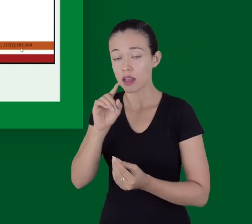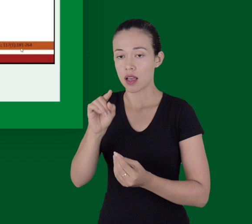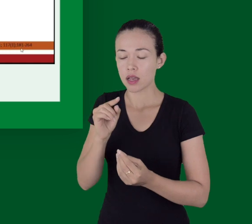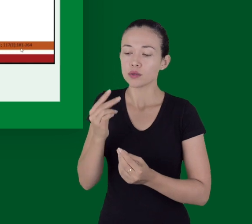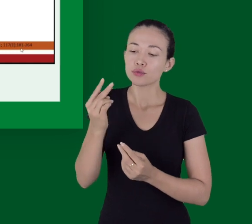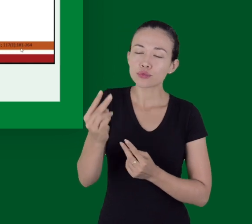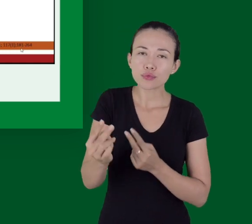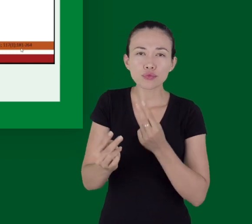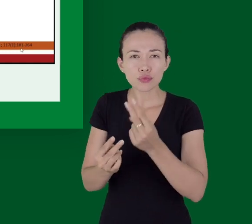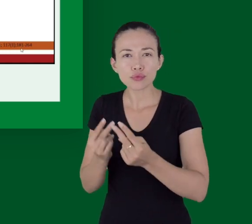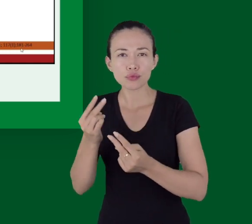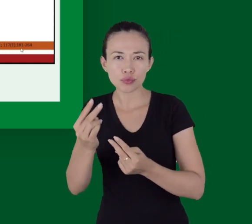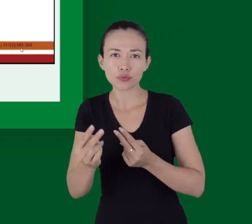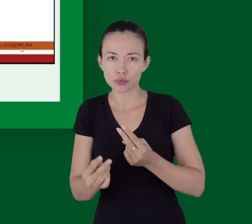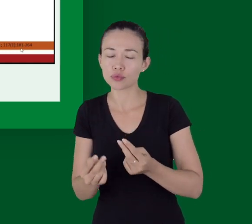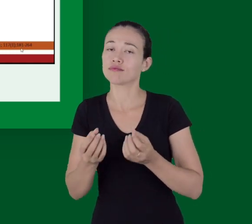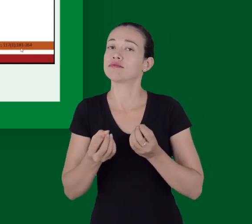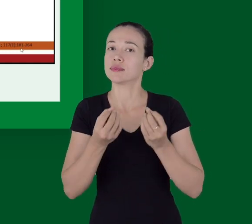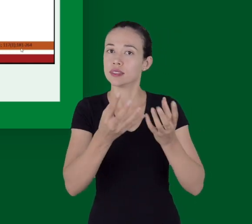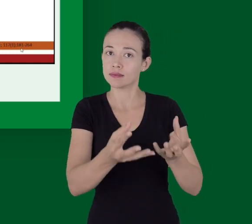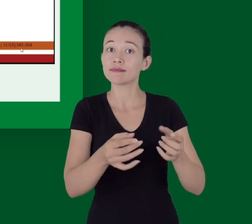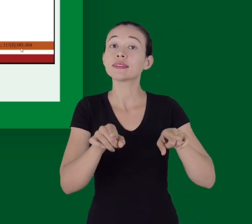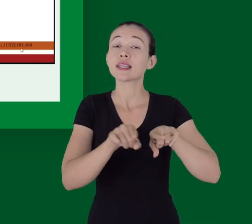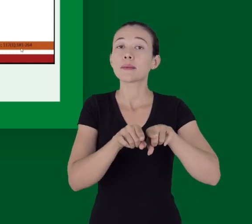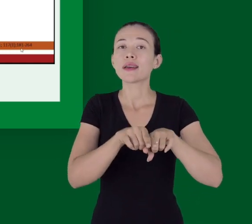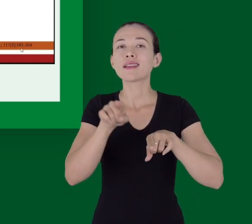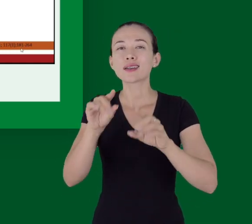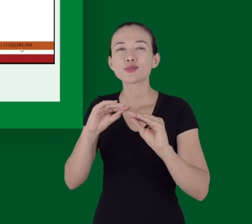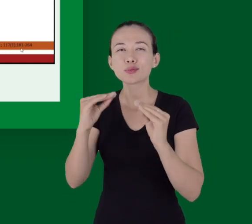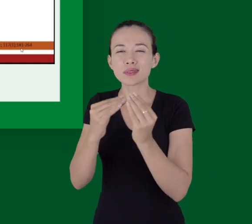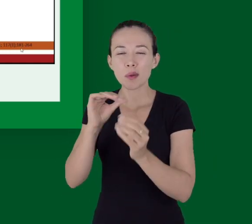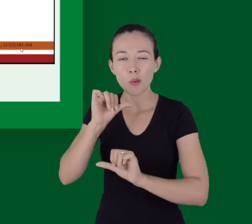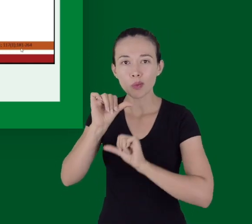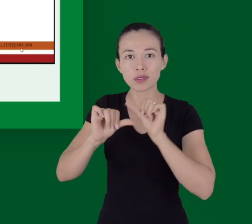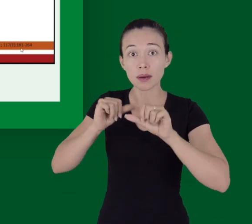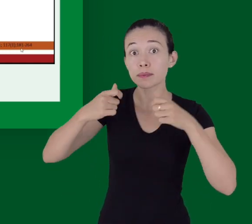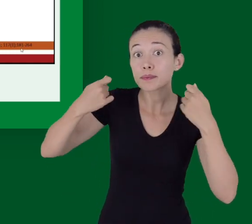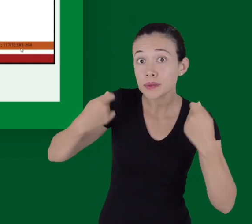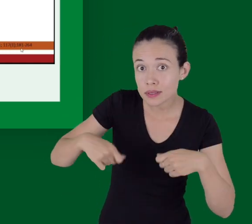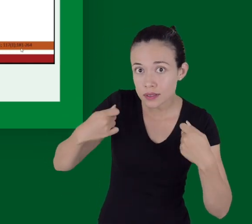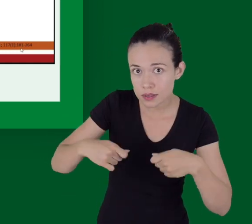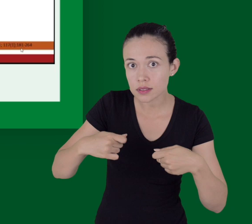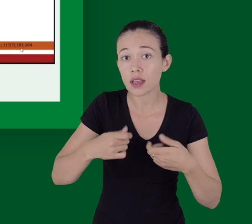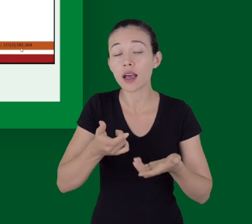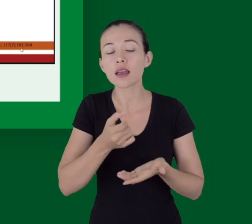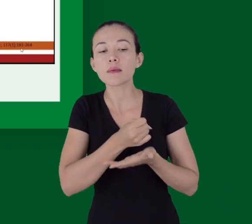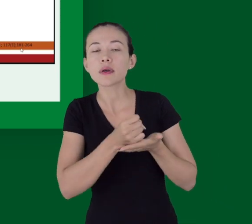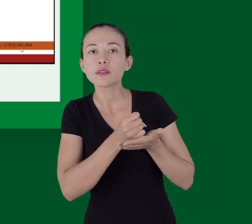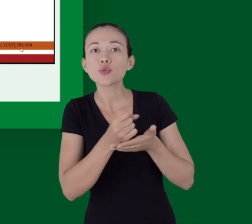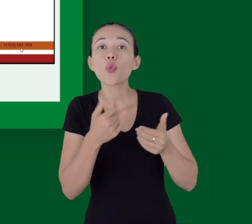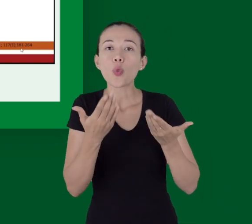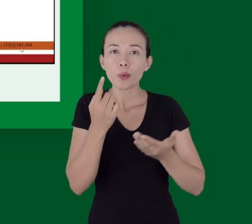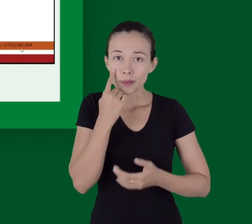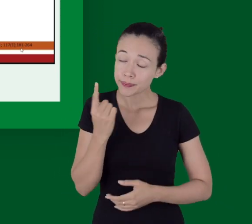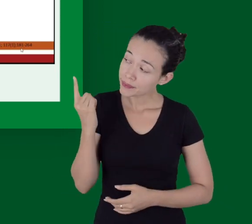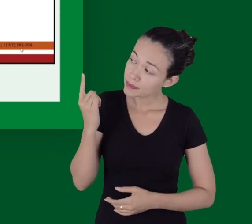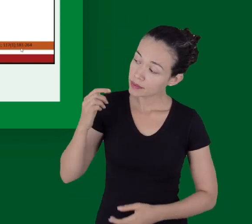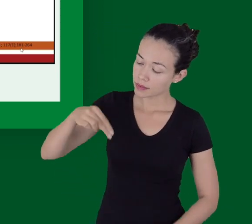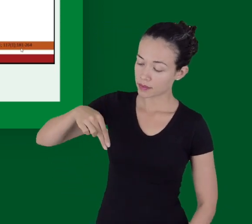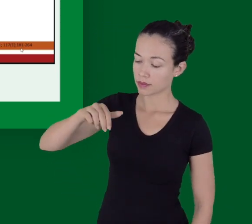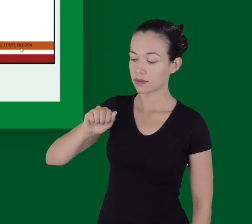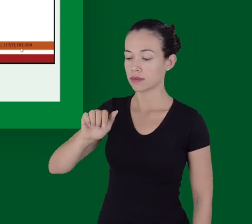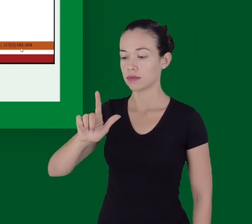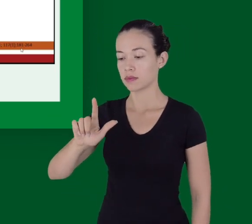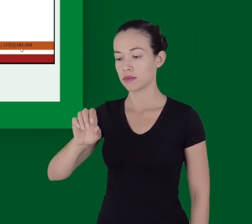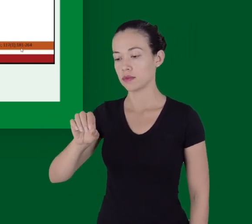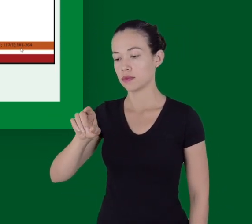50, evita de fazer, porque a morfina pode fazer uma bradicardia. E o paciente pode parar por isso, Então, paciente bradicárdico é